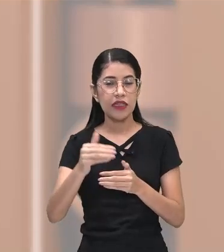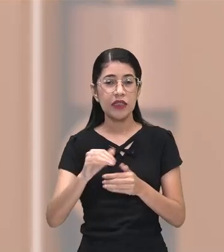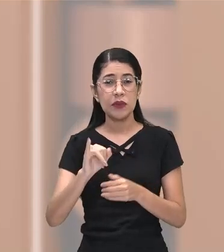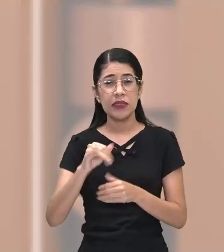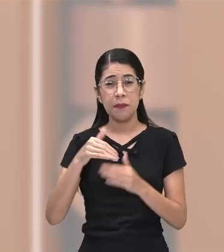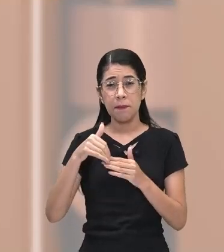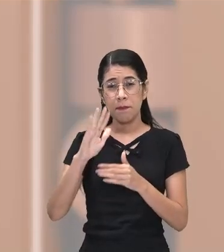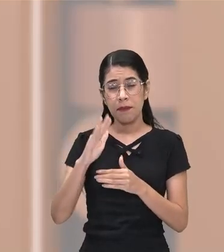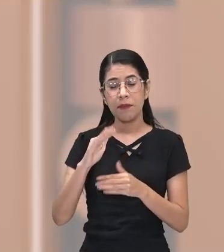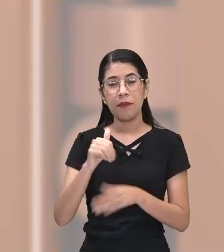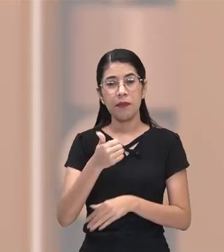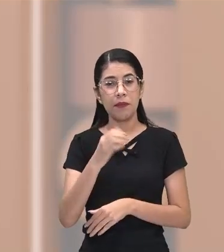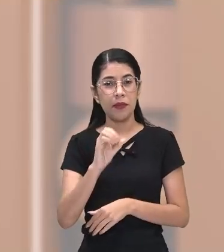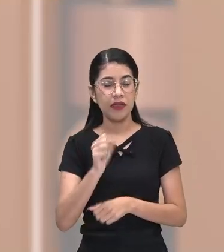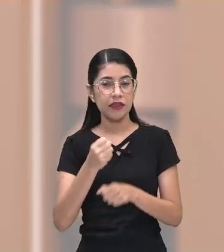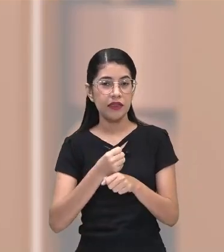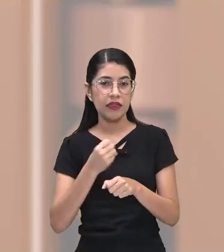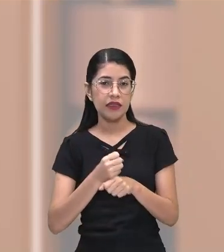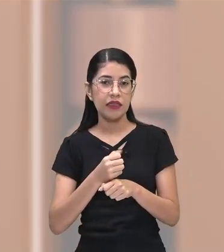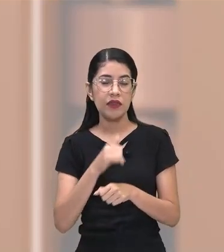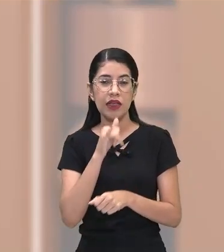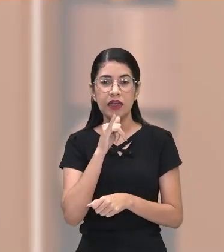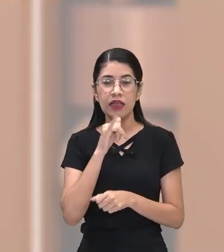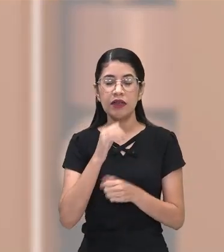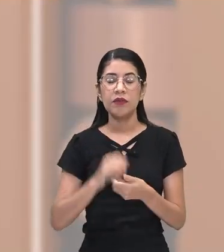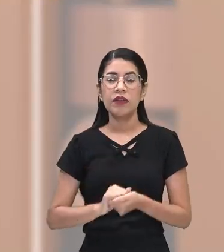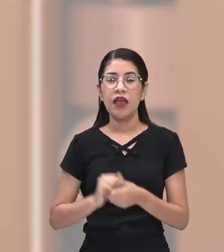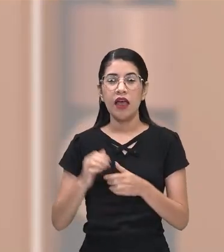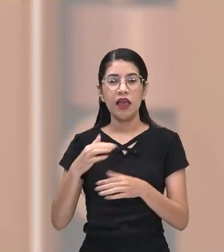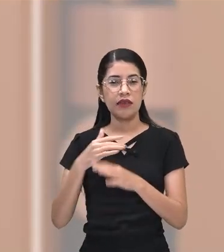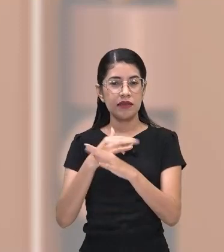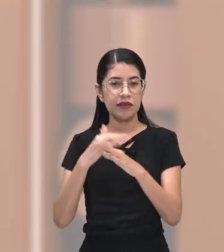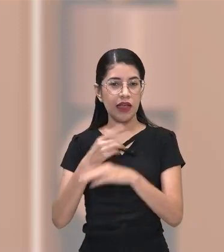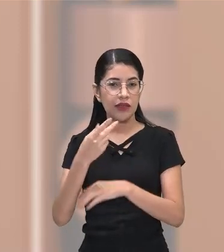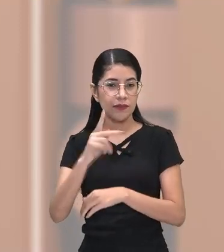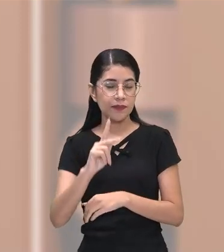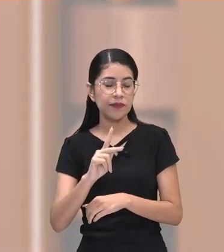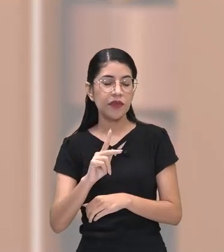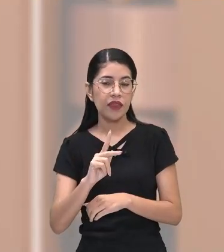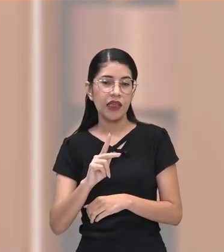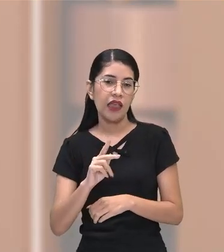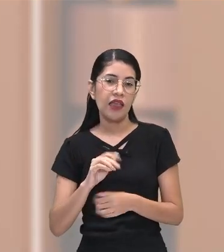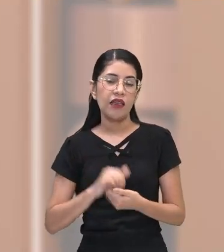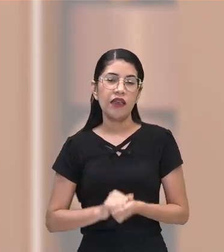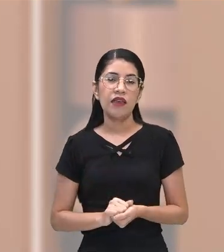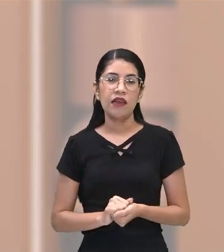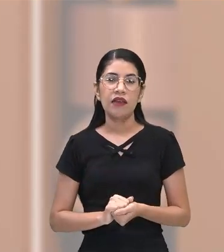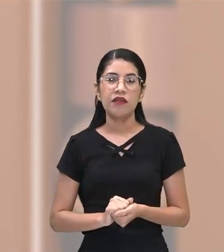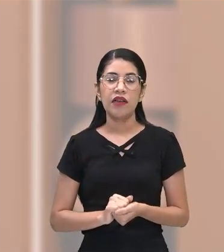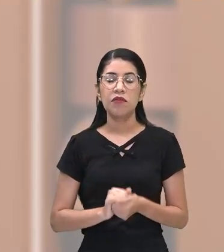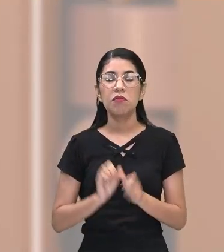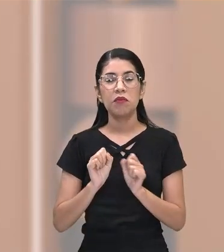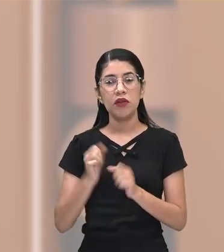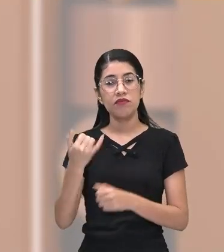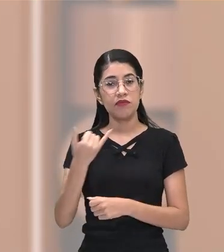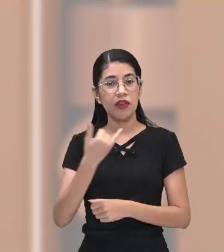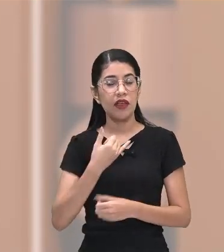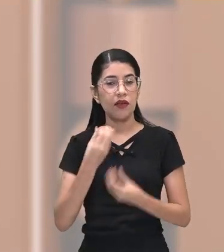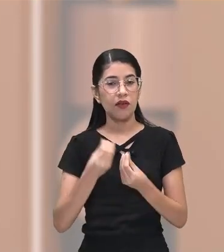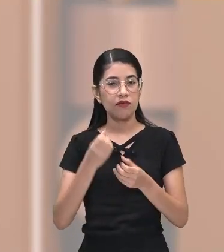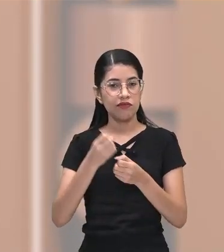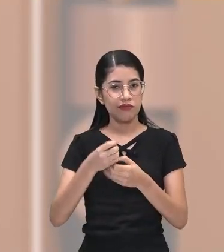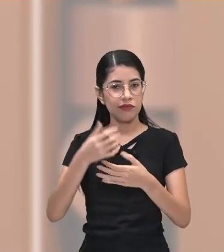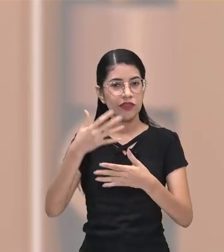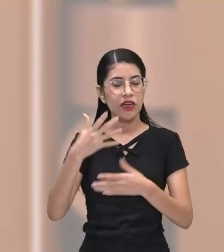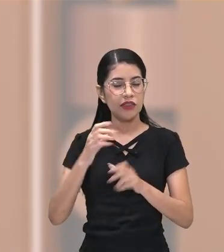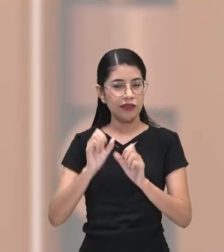se o plano diretor, por exemplo, lá da sua cidade, né, e você pode estar nos dizendo aí, através do chat,